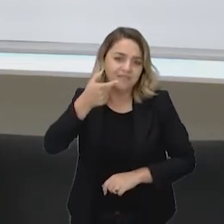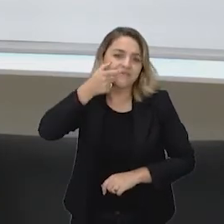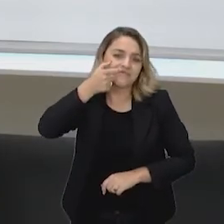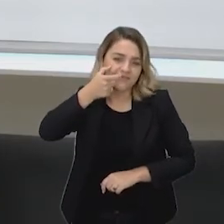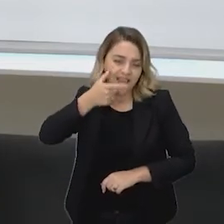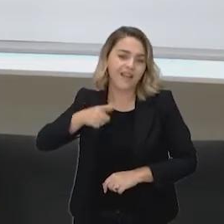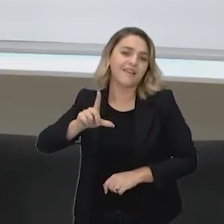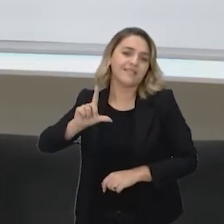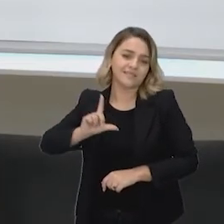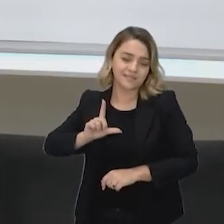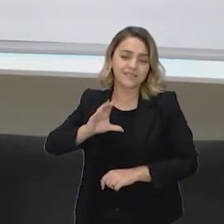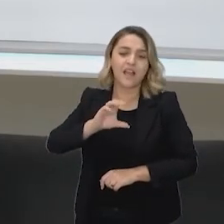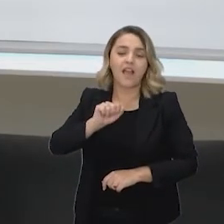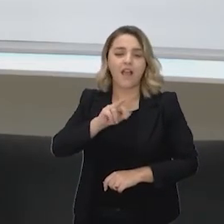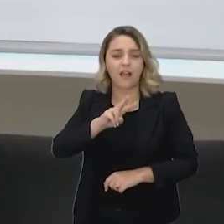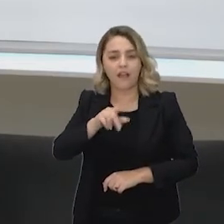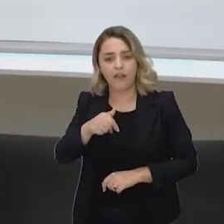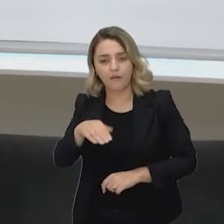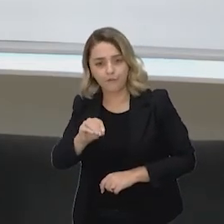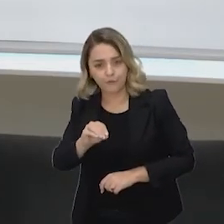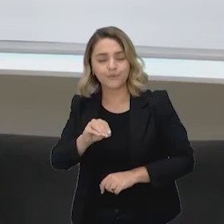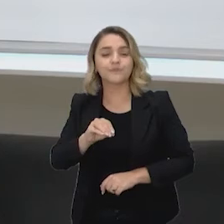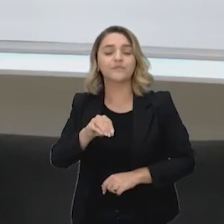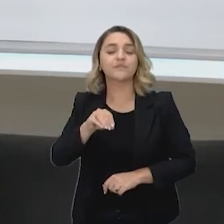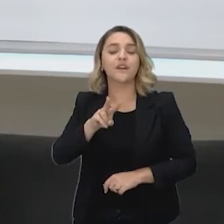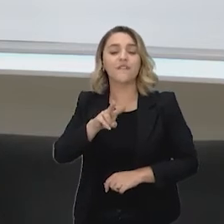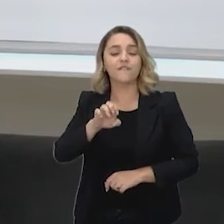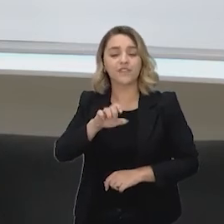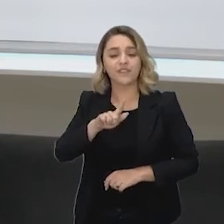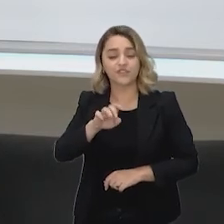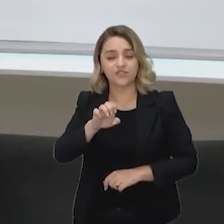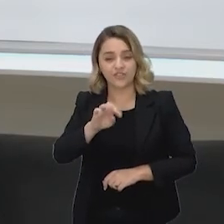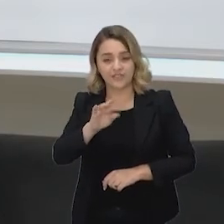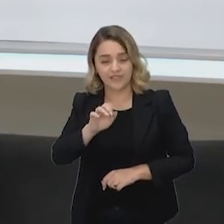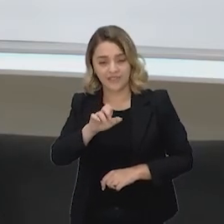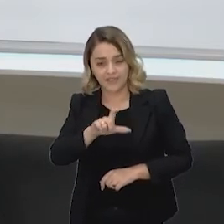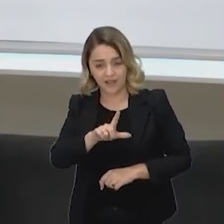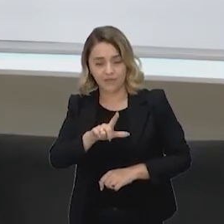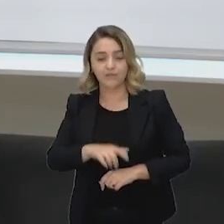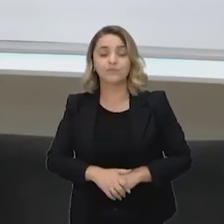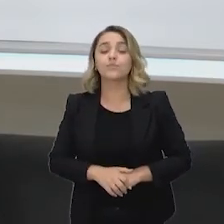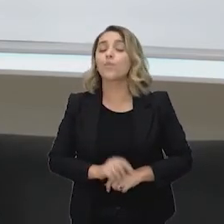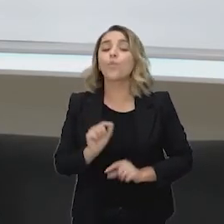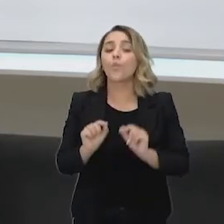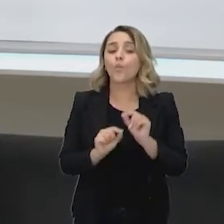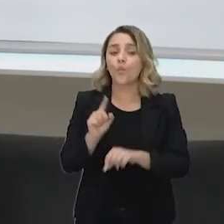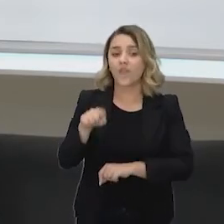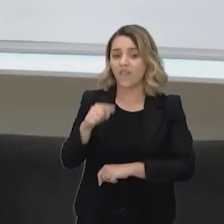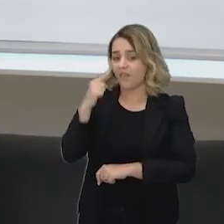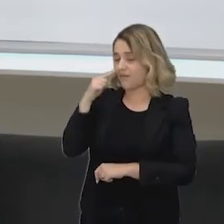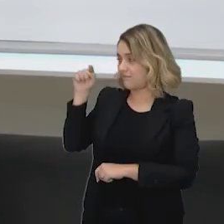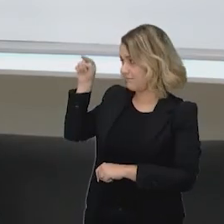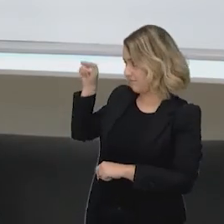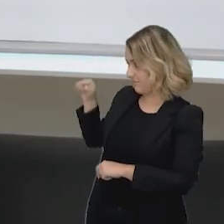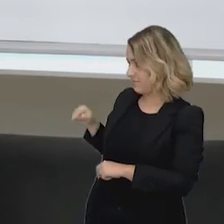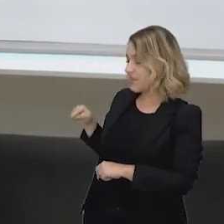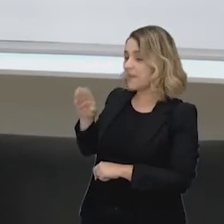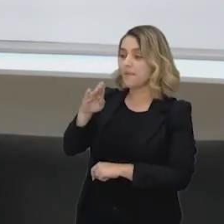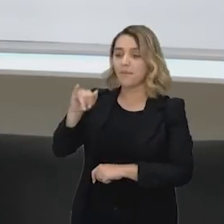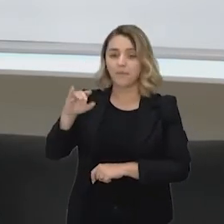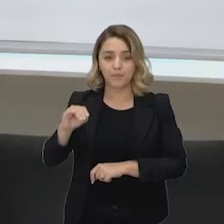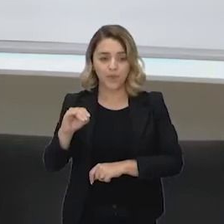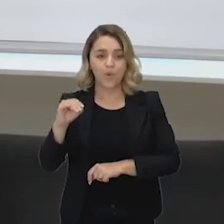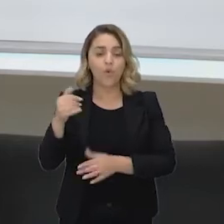vegetal. Então aqui vem o que é esse bioóleo, né, que é esse líquido, ele é um líquido de coloração